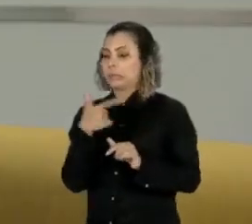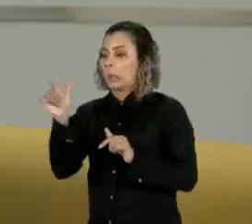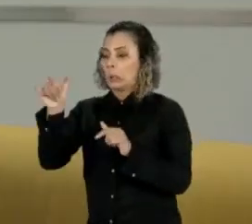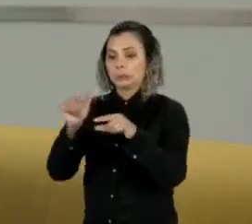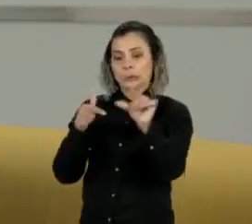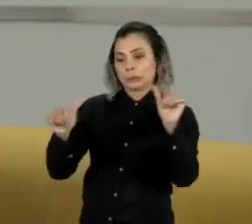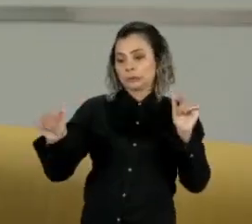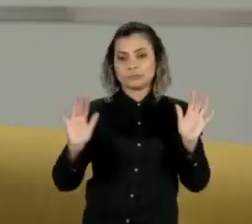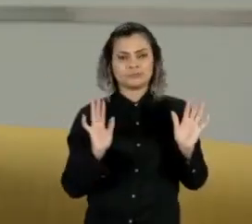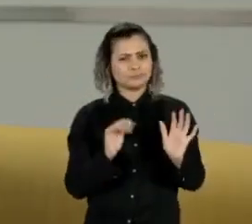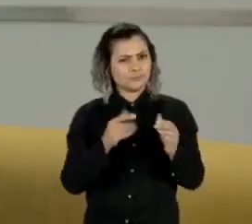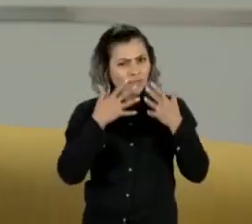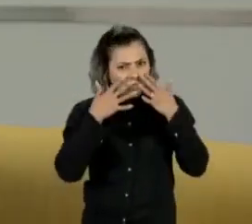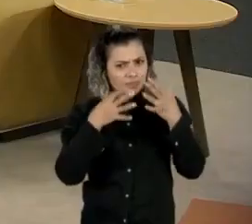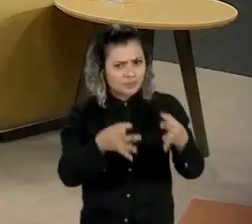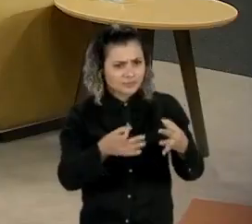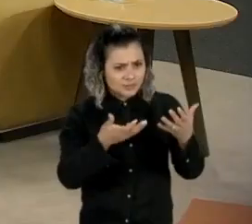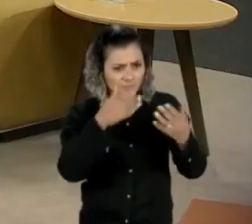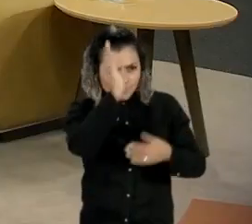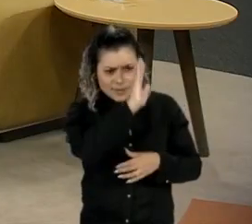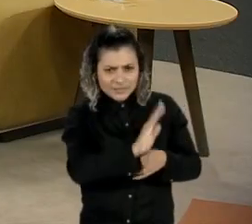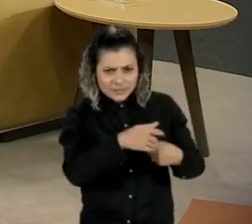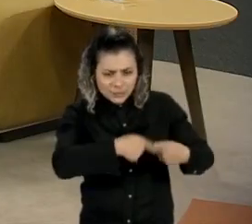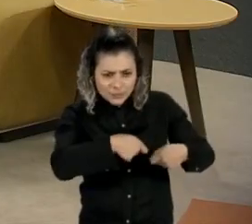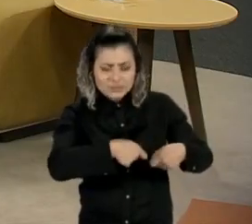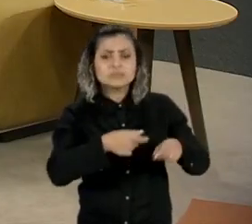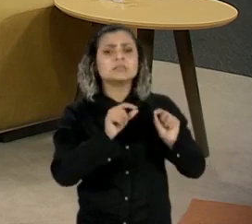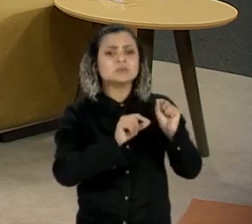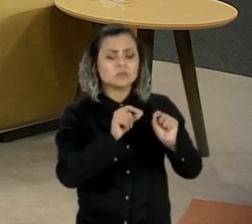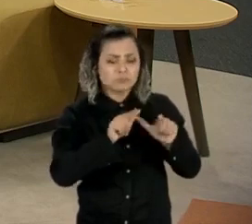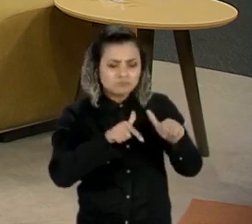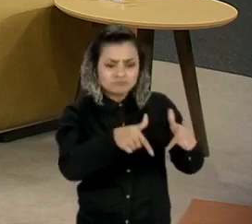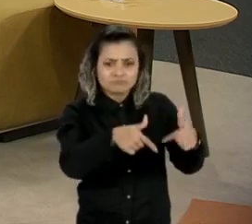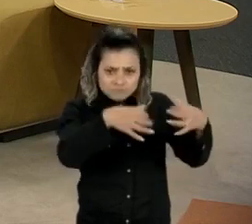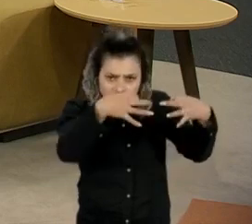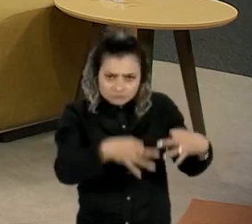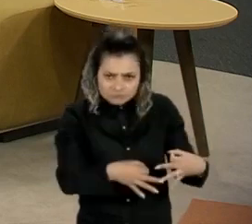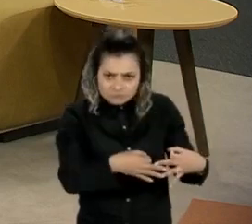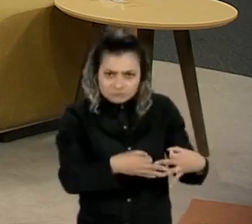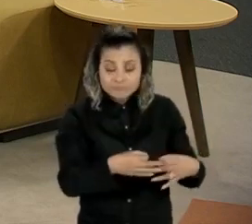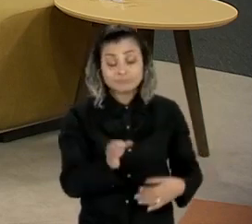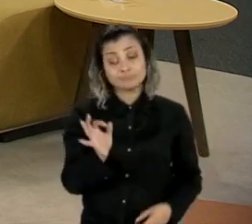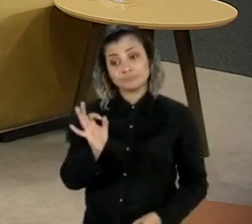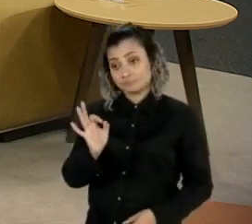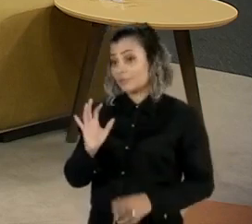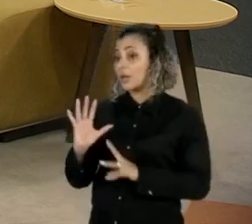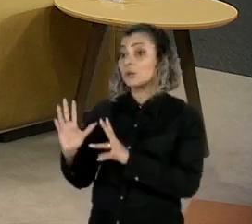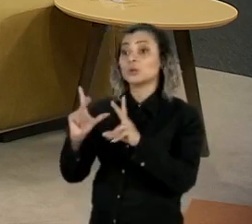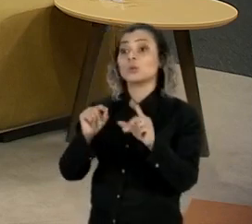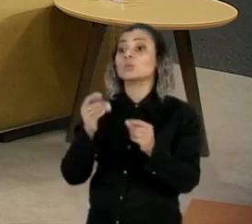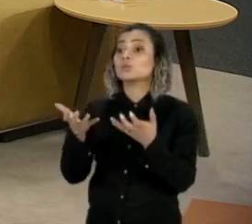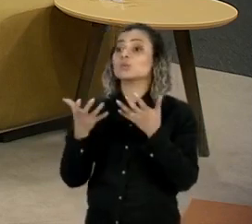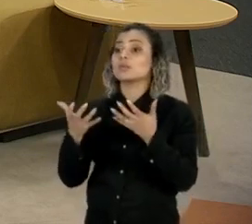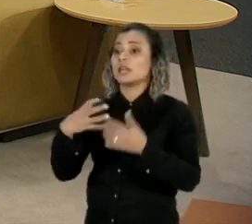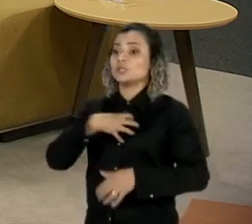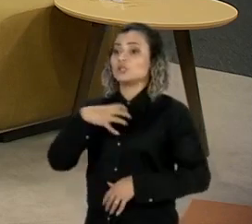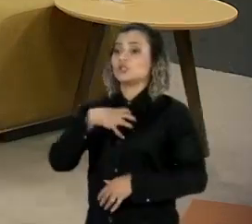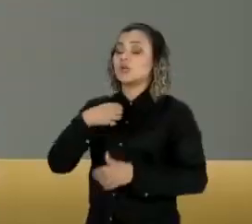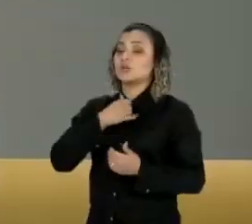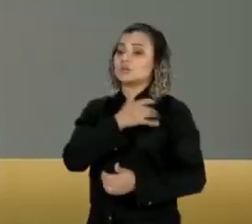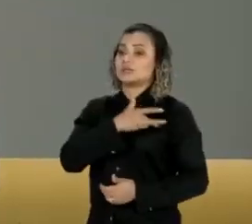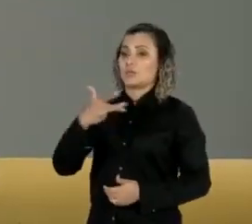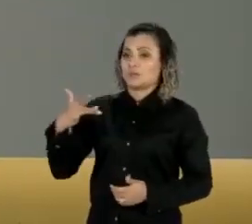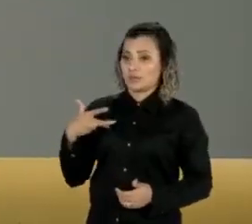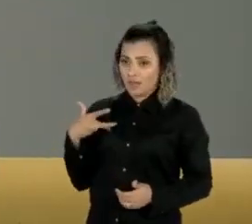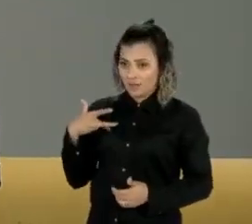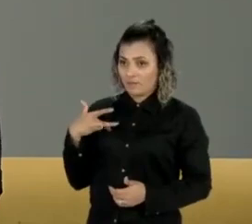mais atento, busca mais essas informações realmente para colocar em prática? Sim, todo mundo está procurando um perfil que, assim, ou